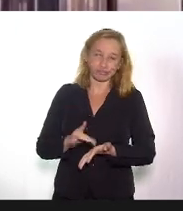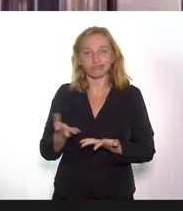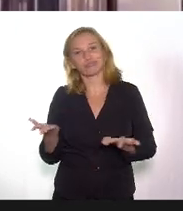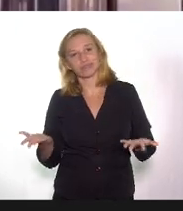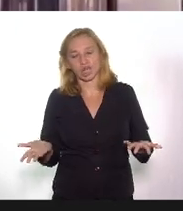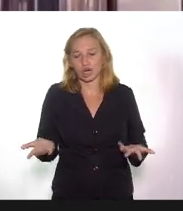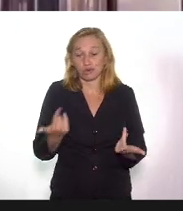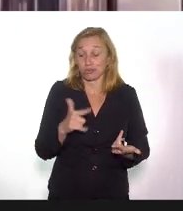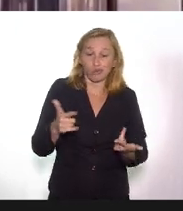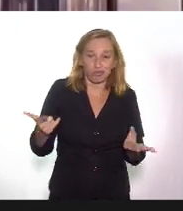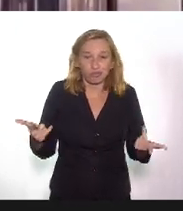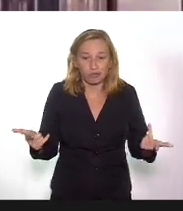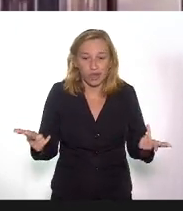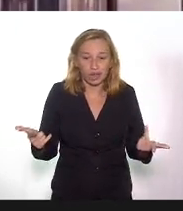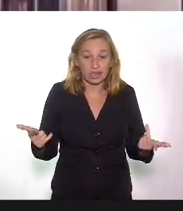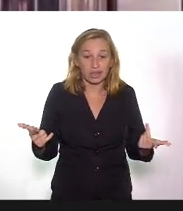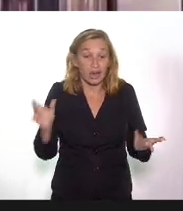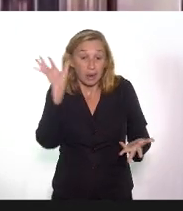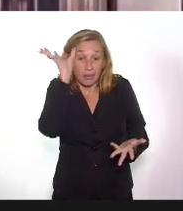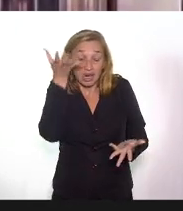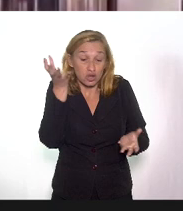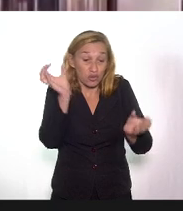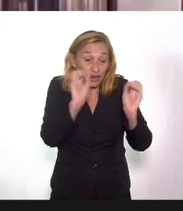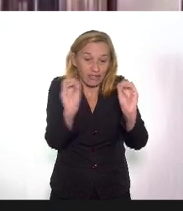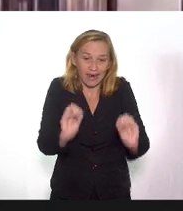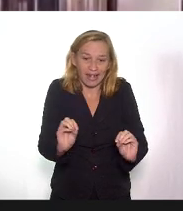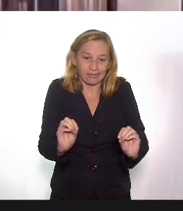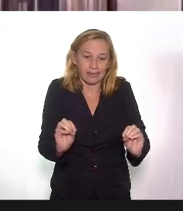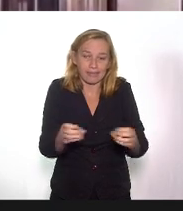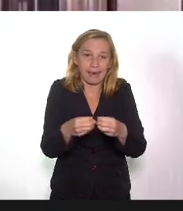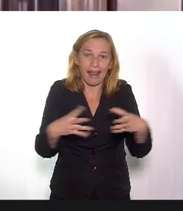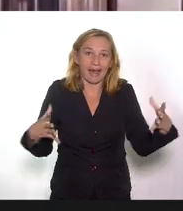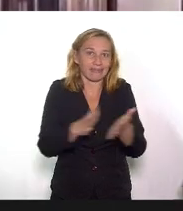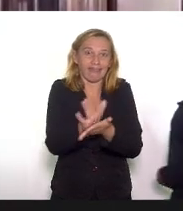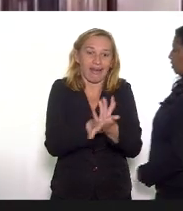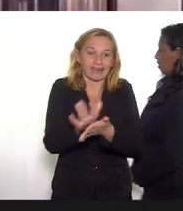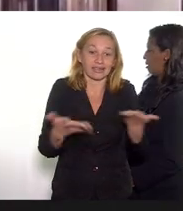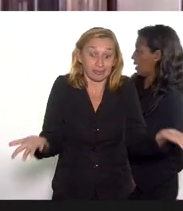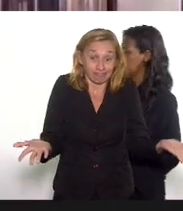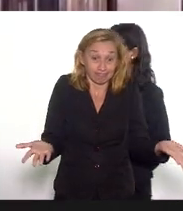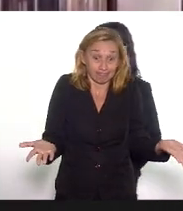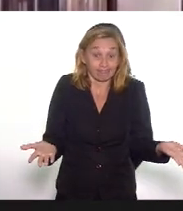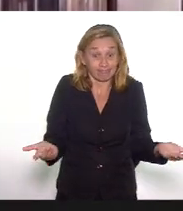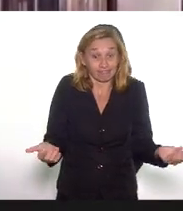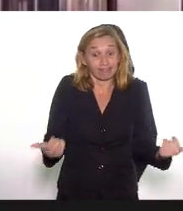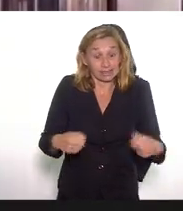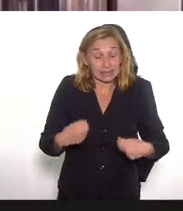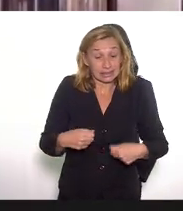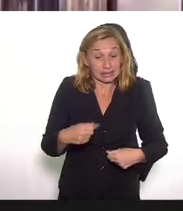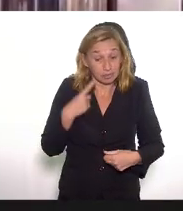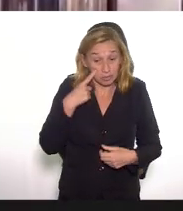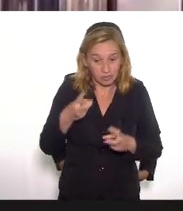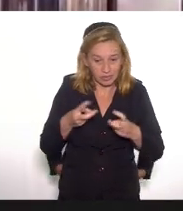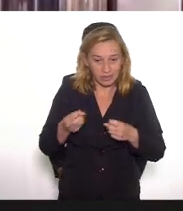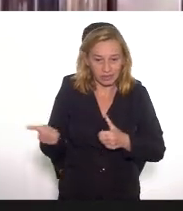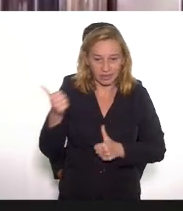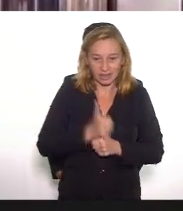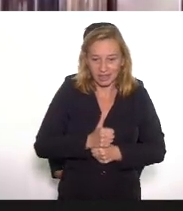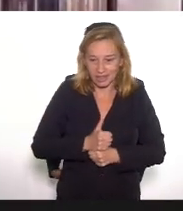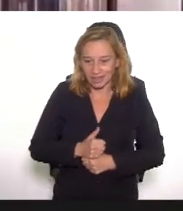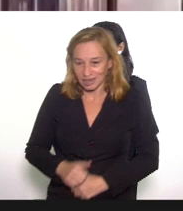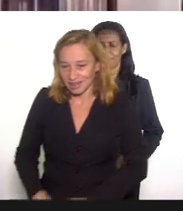não existe soluções mágicas. Isso daí é que a gente debater um assunto. Não há